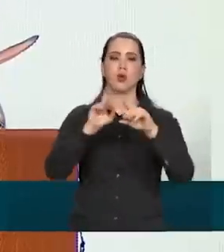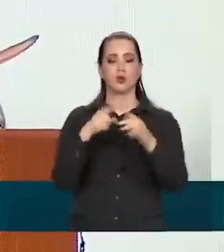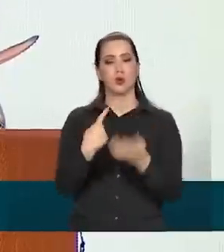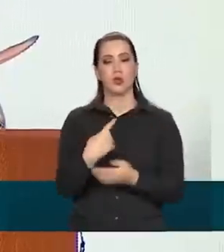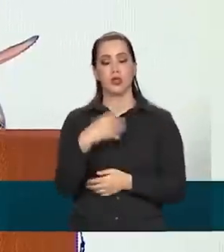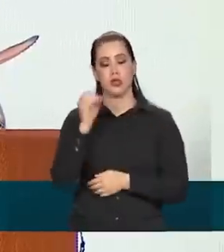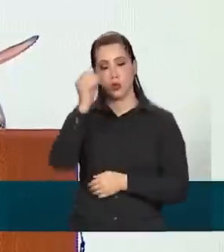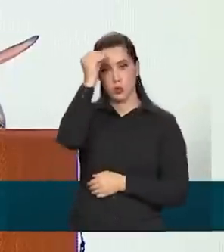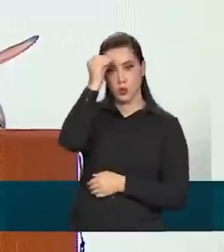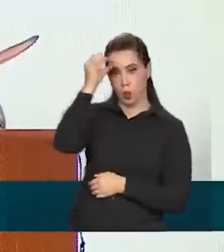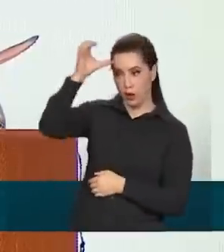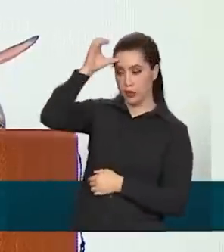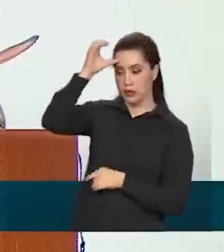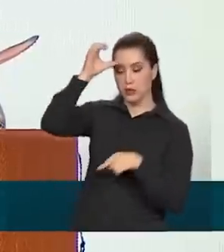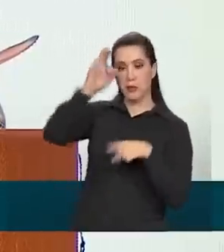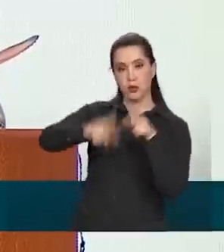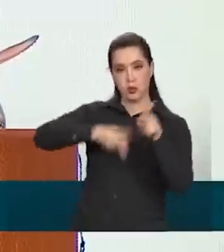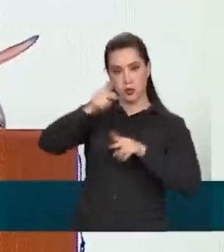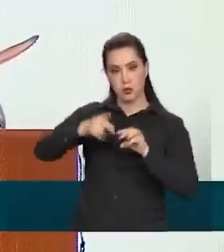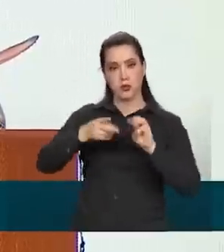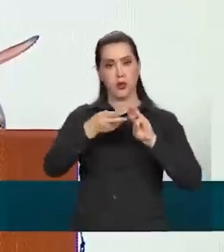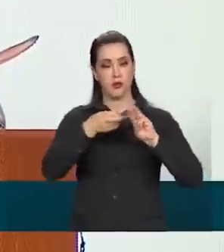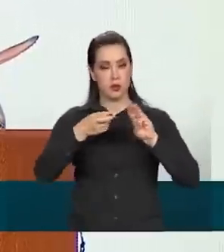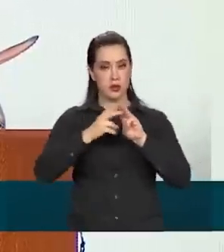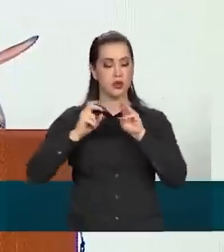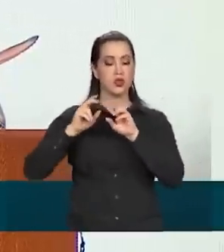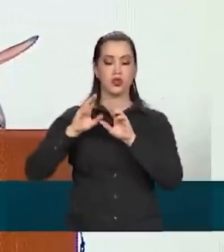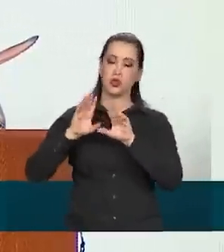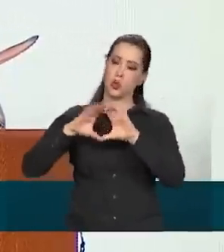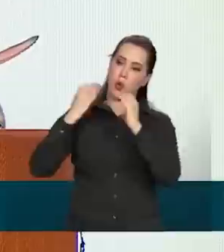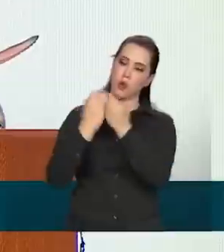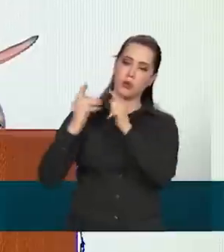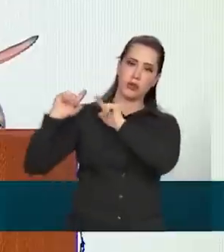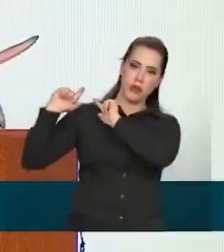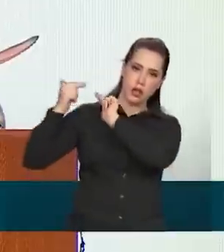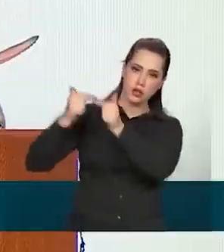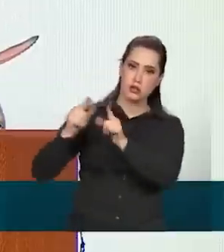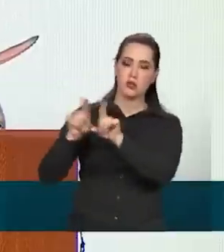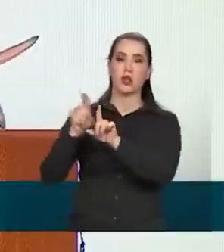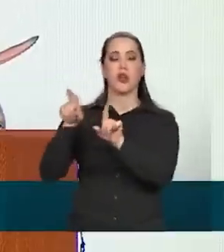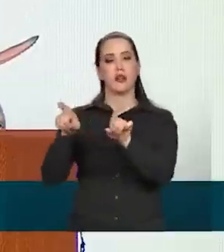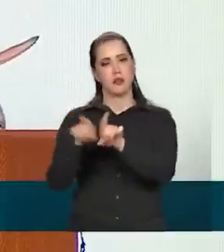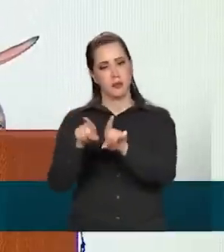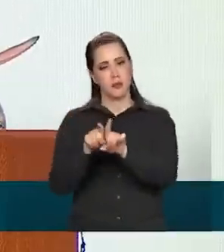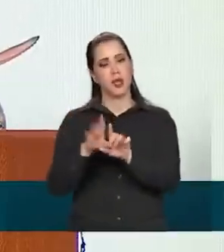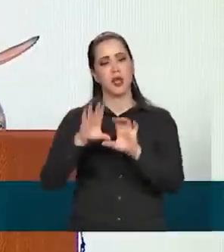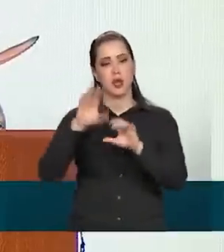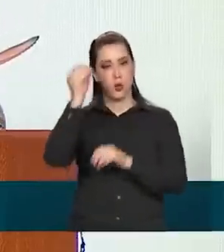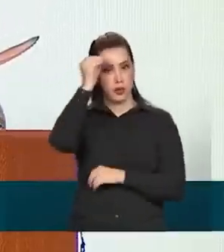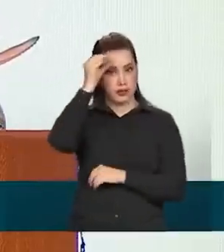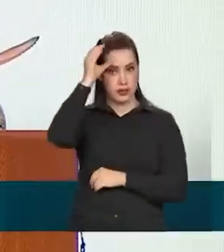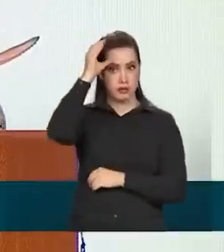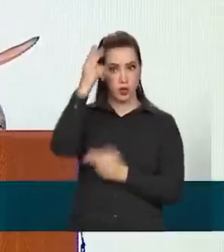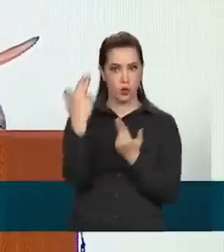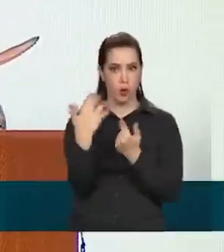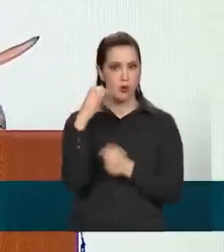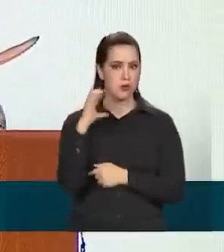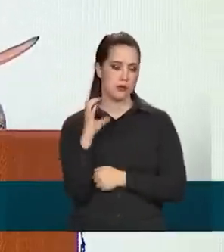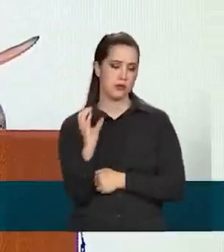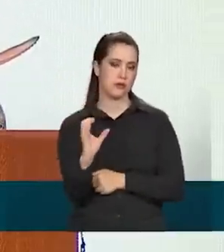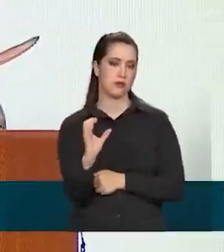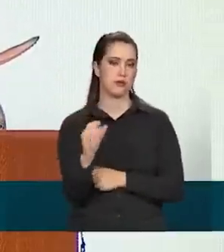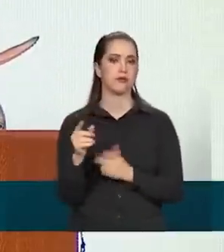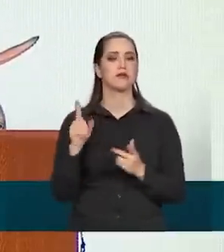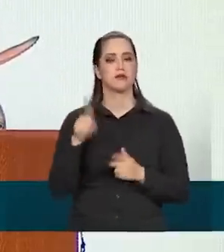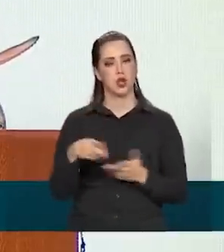dos povos e comunidades tradicionais são também conhecimentos científicos e hoje são uma